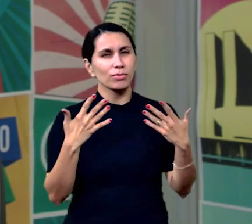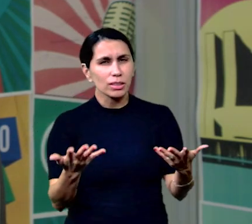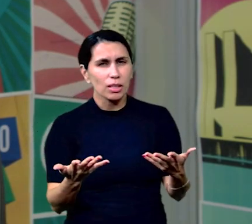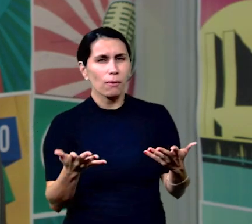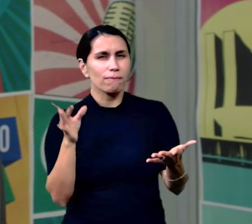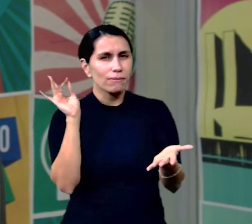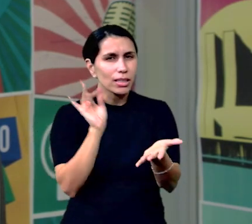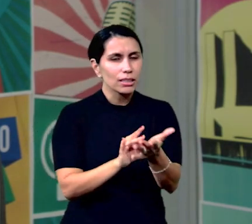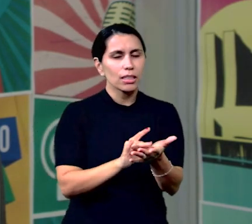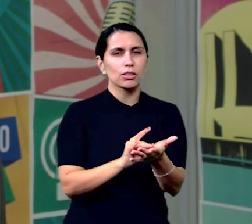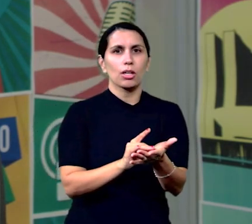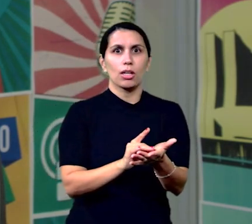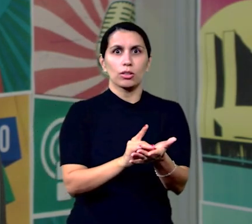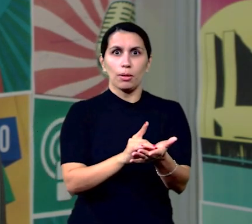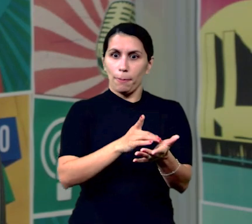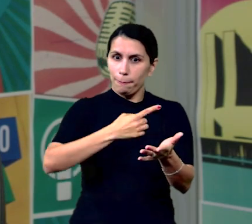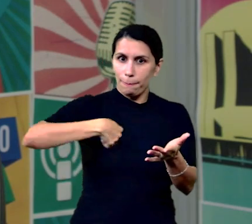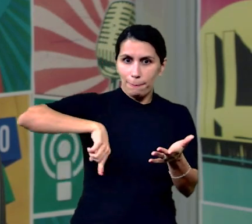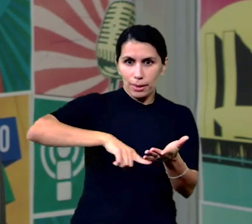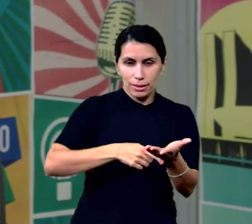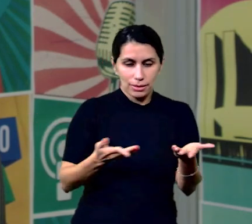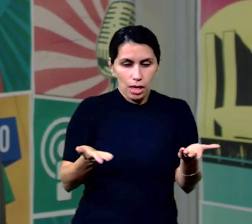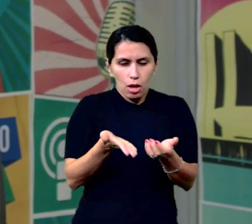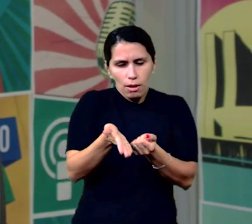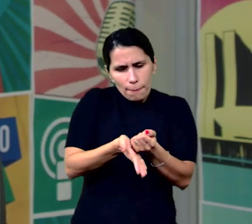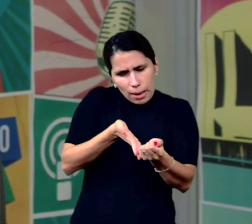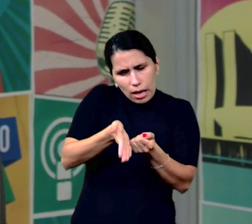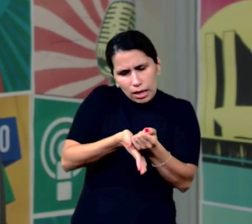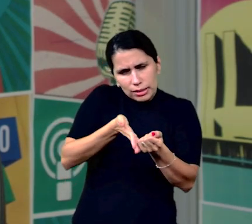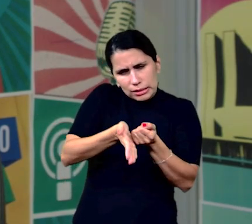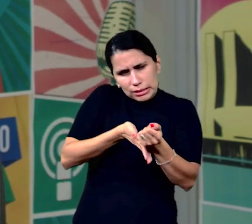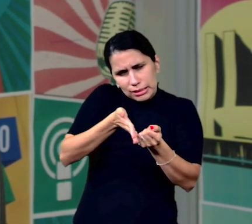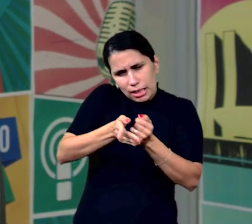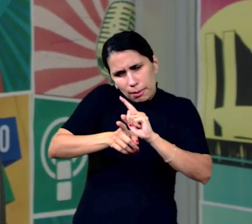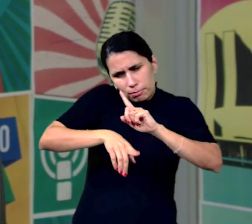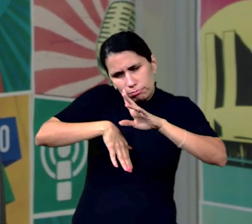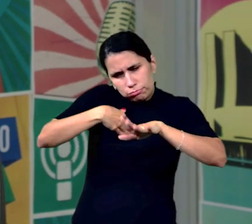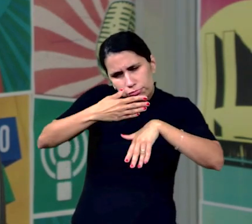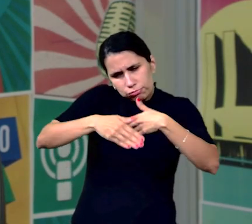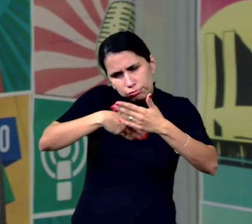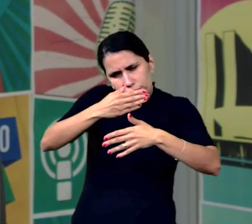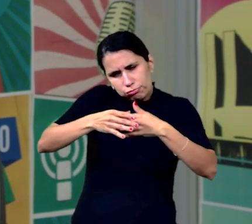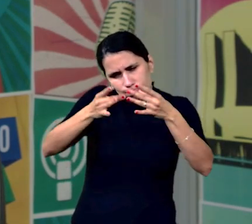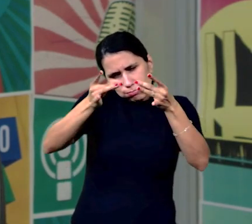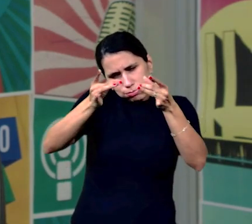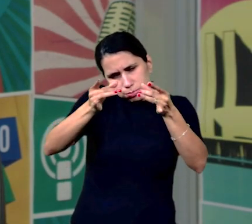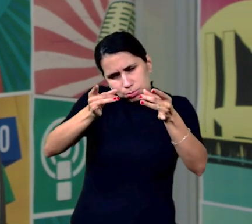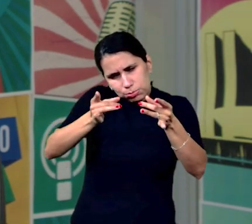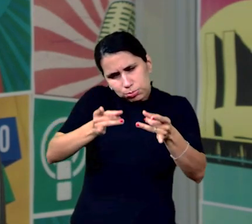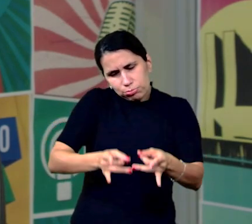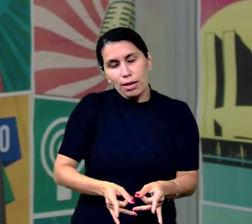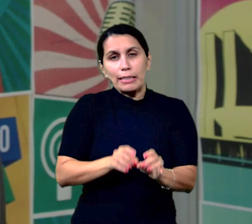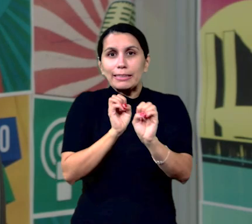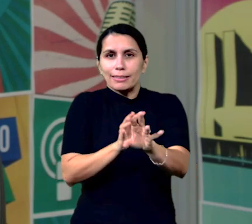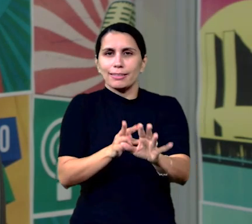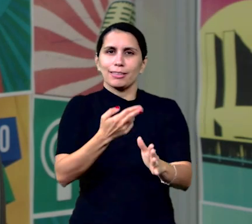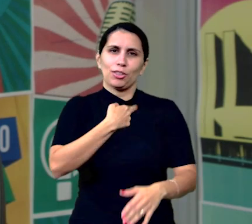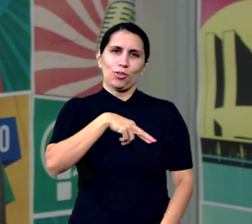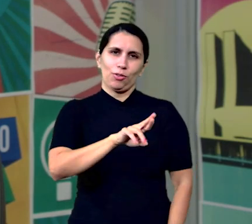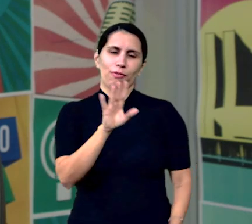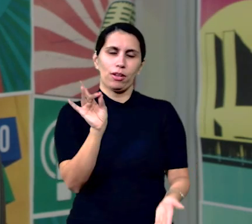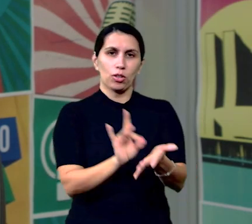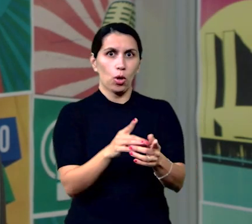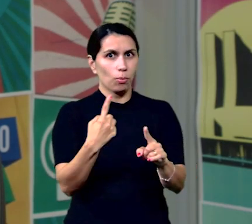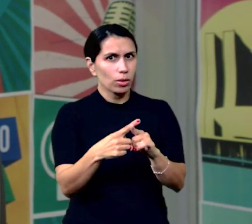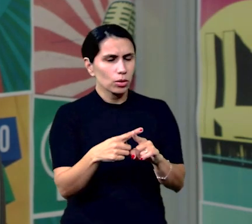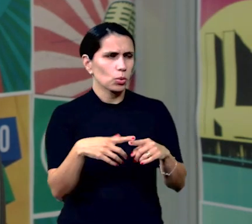gente precisa de uma base anterior para chegar no ensino religioso, não é? Nós ainda temos muitos casos de